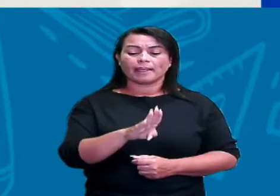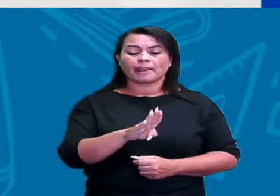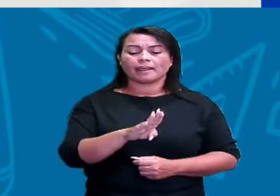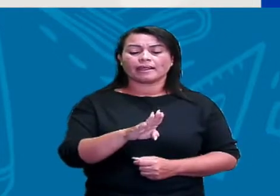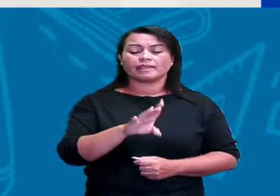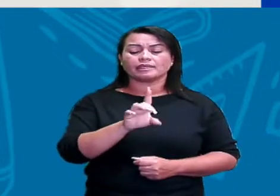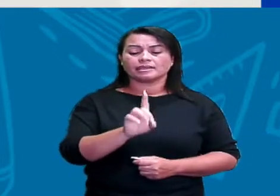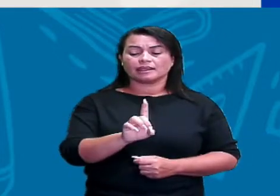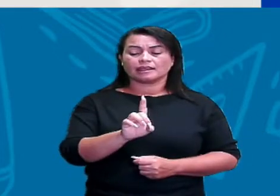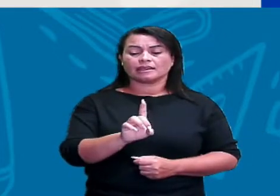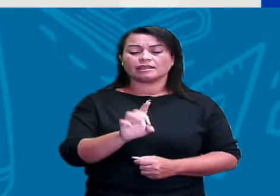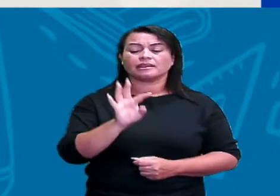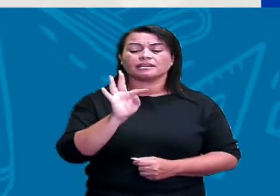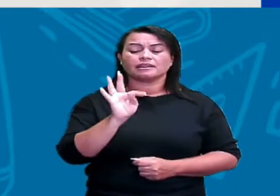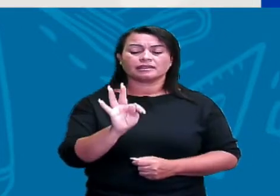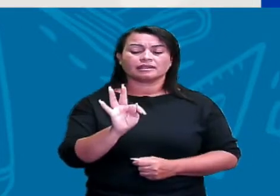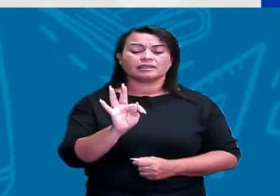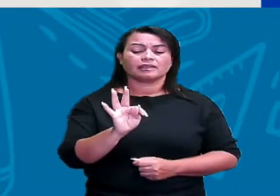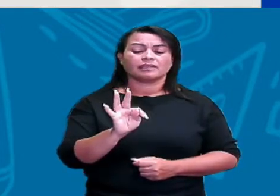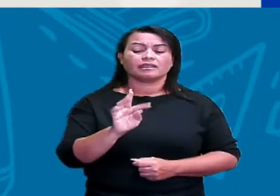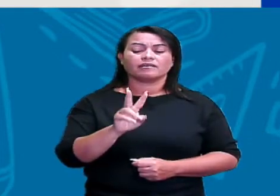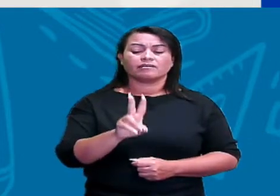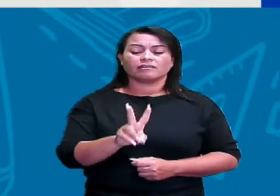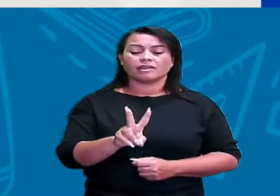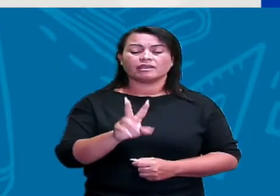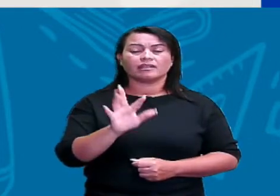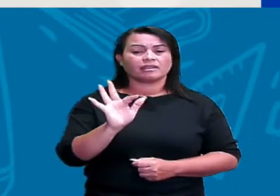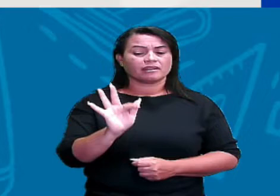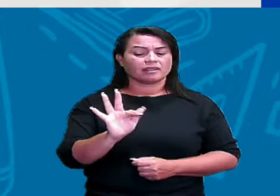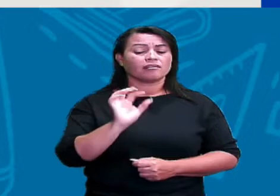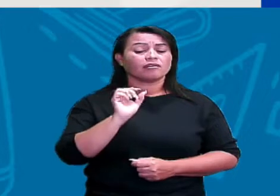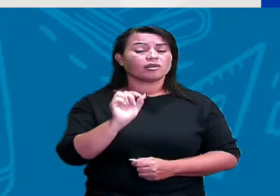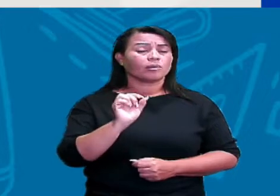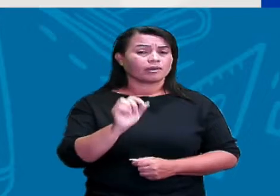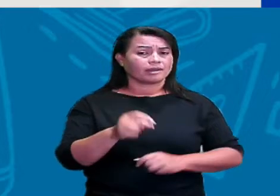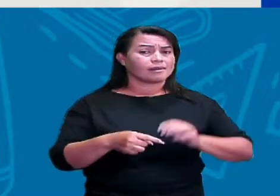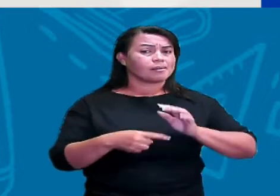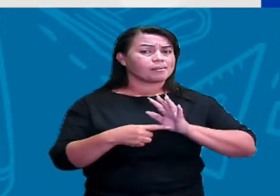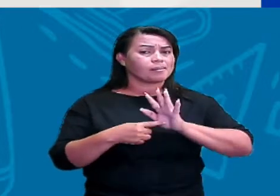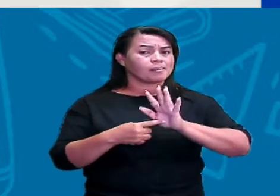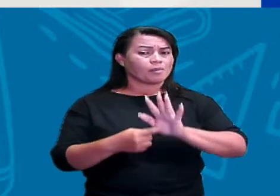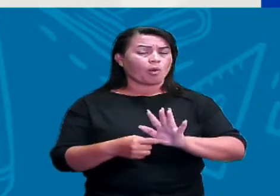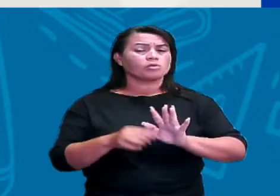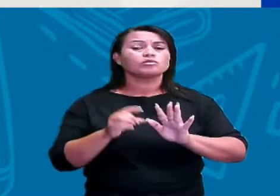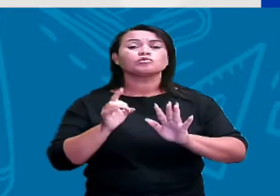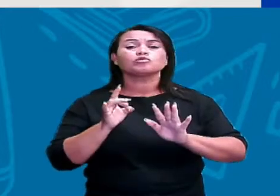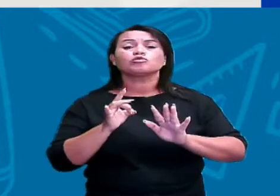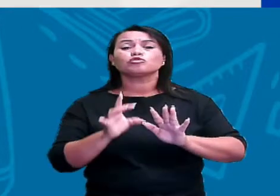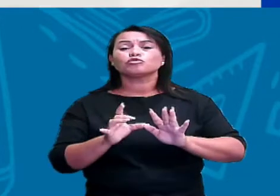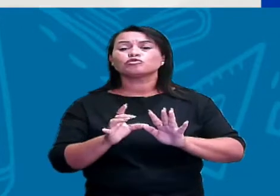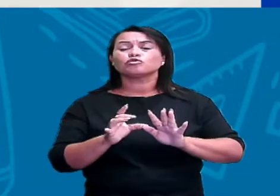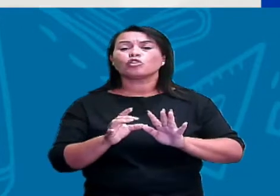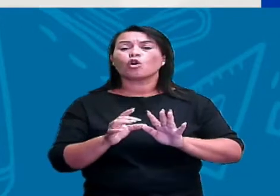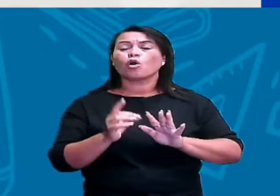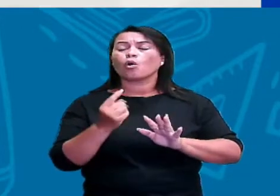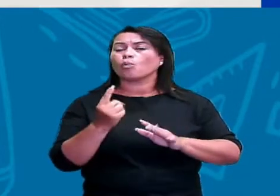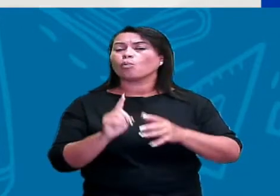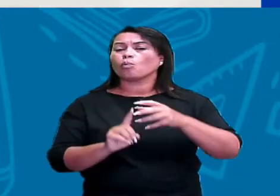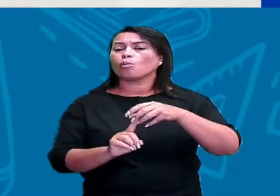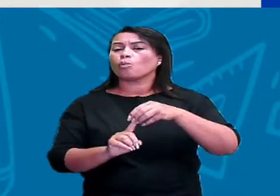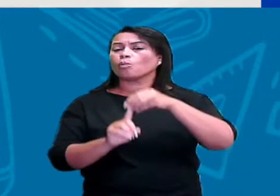a letra D, a letra T, V e F, elas apresentam apenas um único